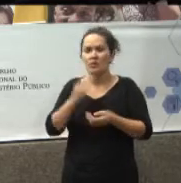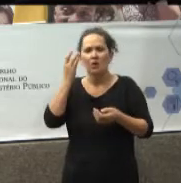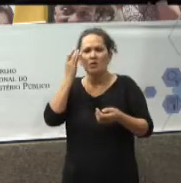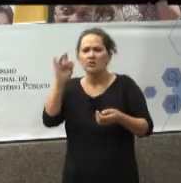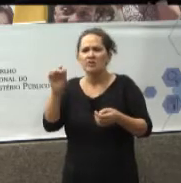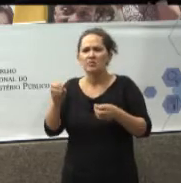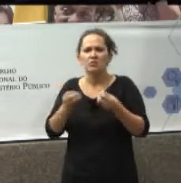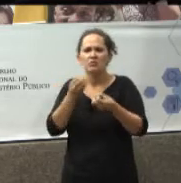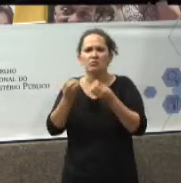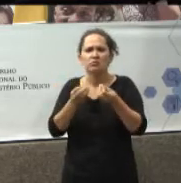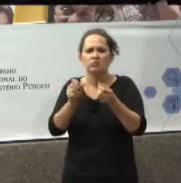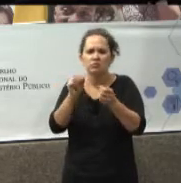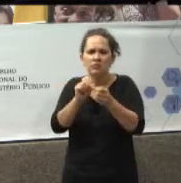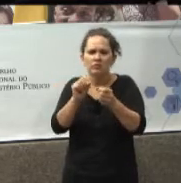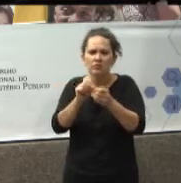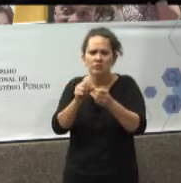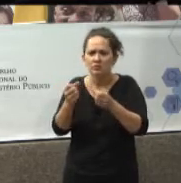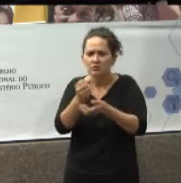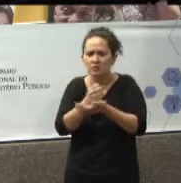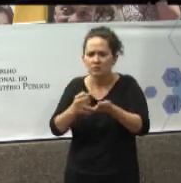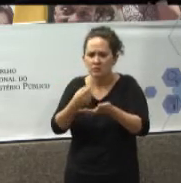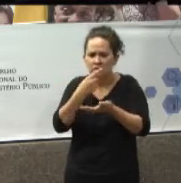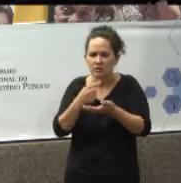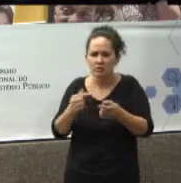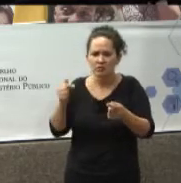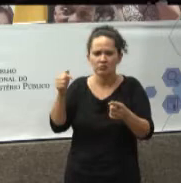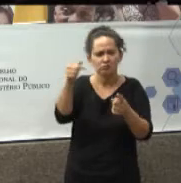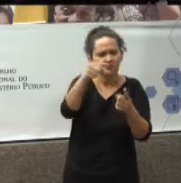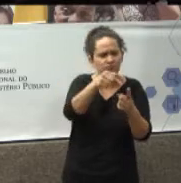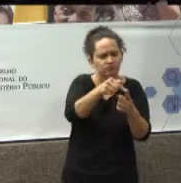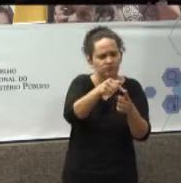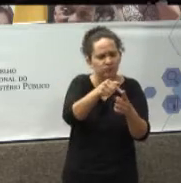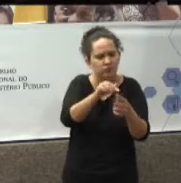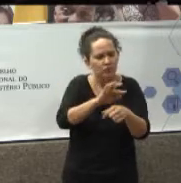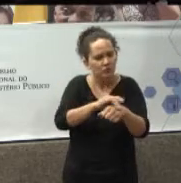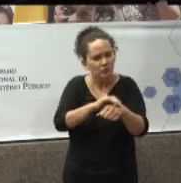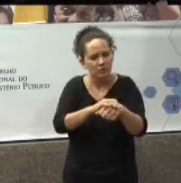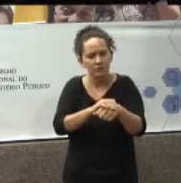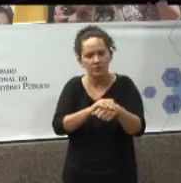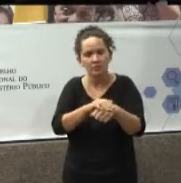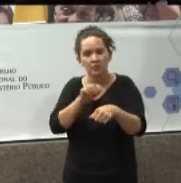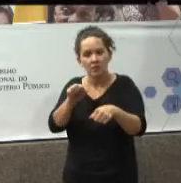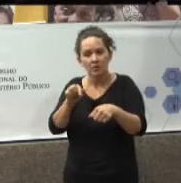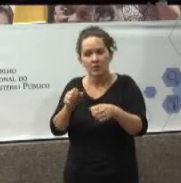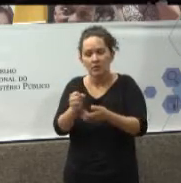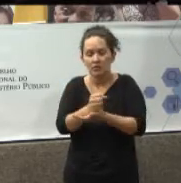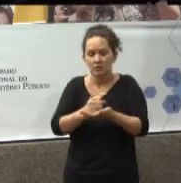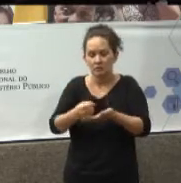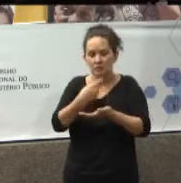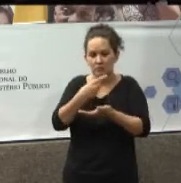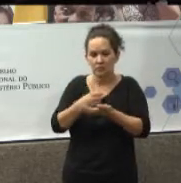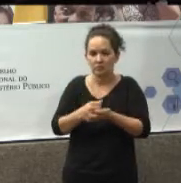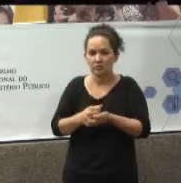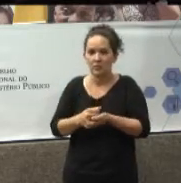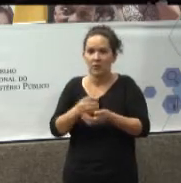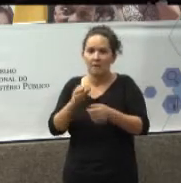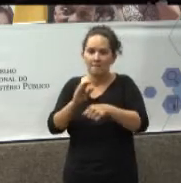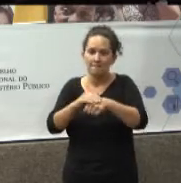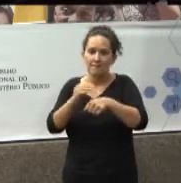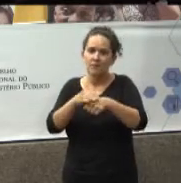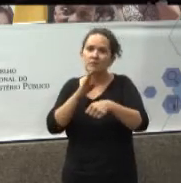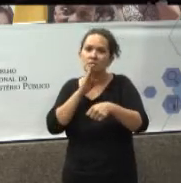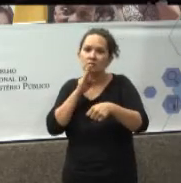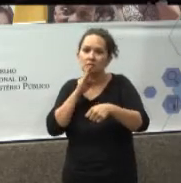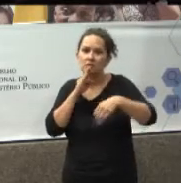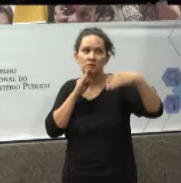qualquer medicamento não foi direcionado aqui são os principais nós lemos do brasil né o mais conhecido é o victoza